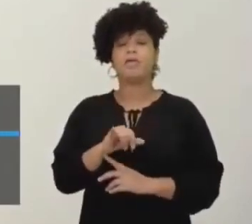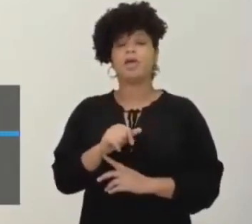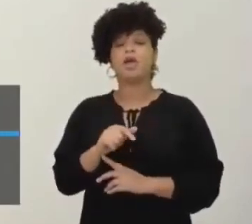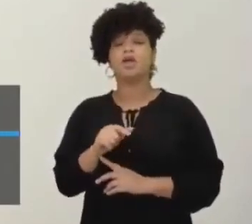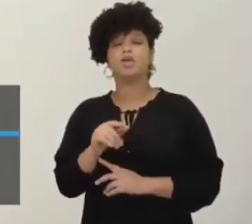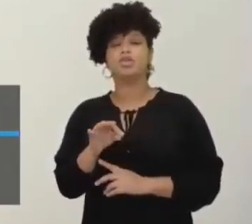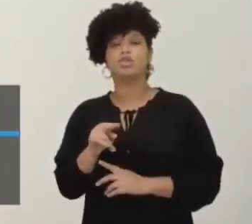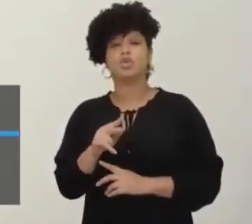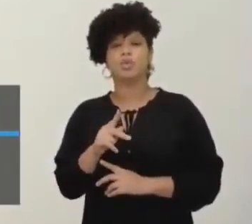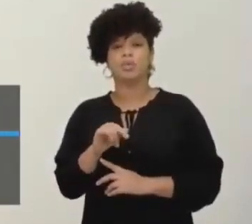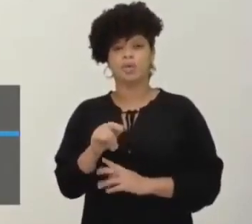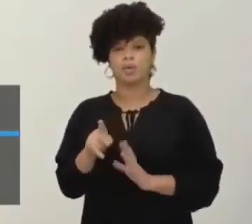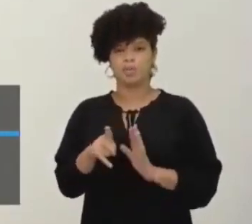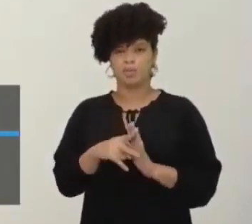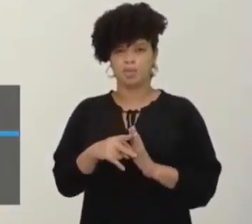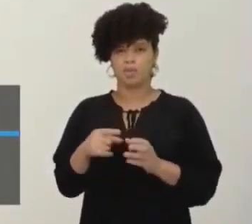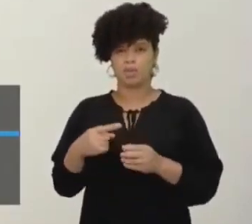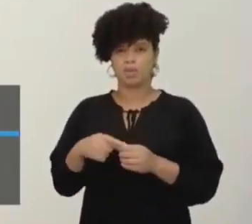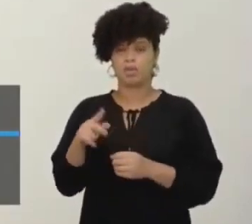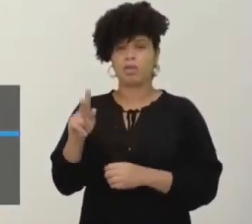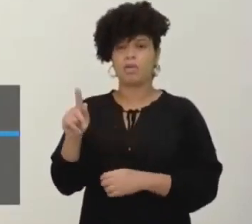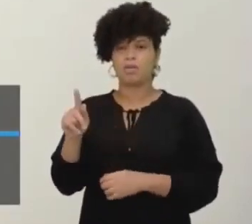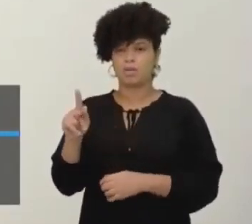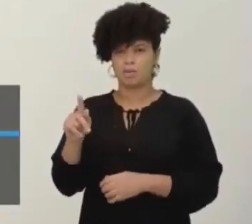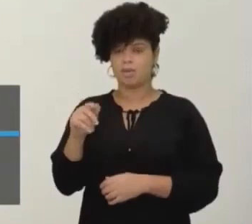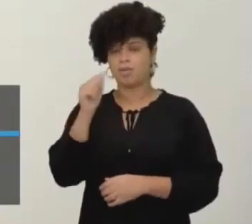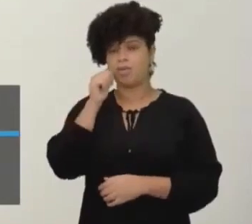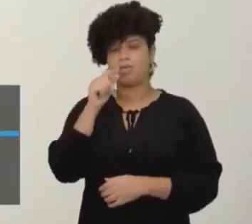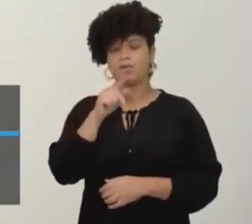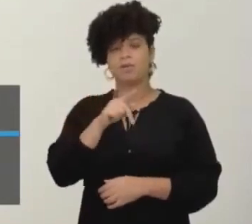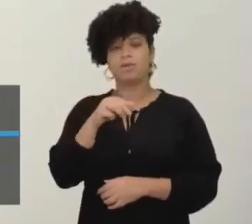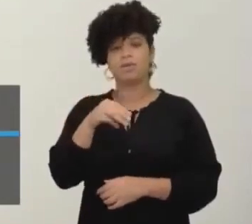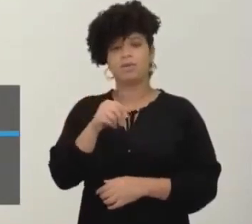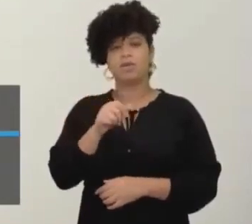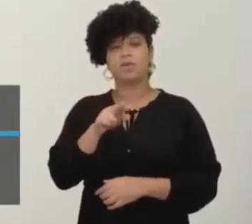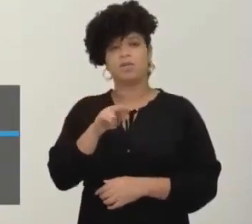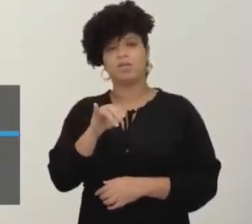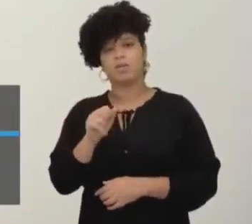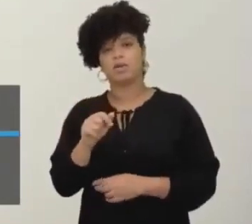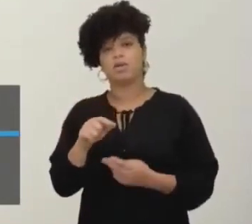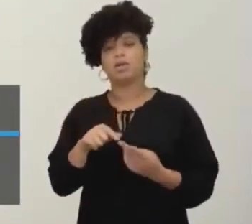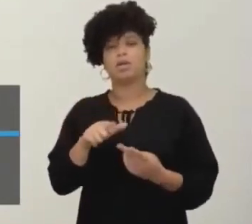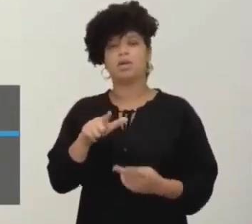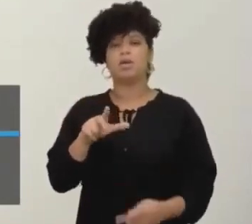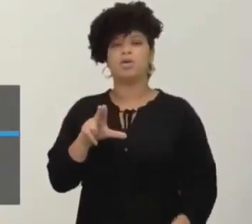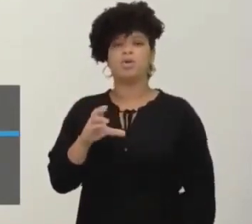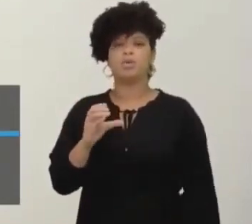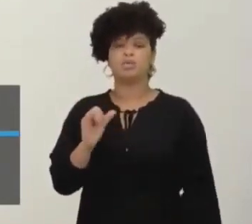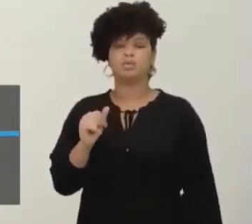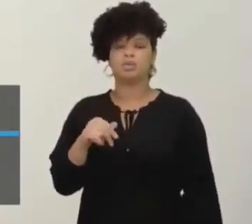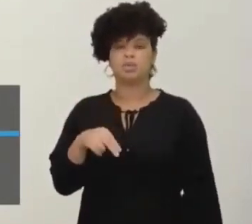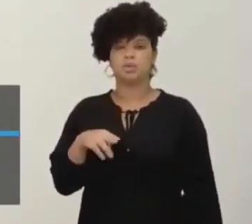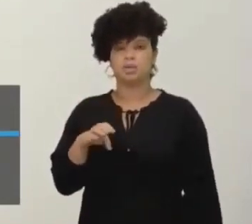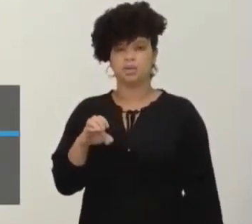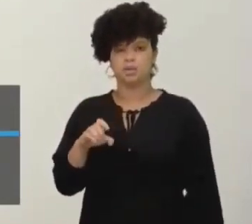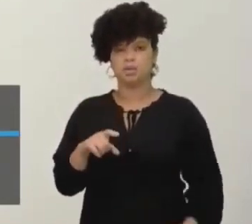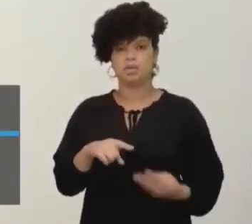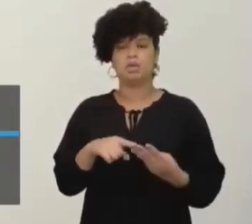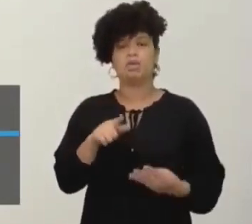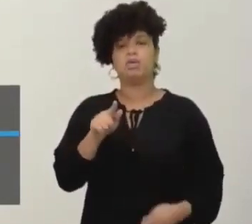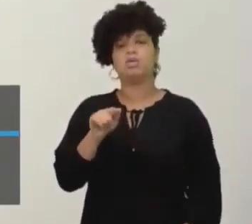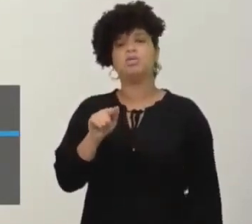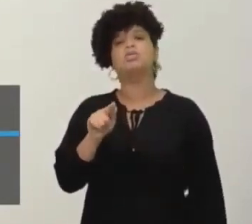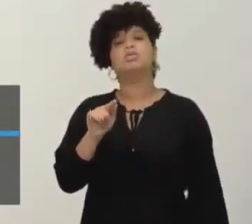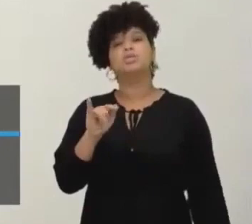Grande aqui participando também para sua Maria professora Luciene Professor Giovani colocou Tipo de política de acumulação de renda do capitalismo como